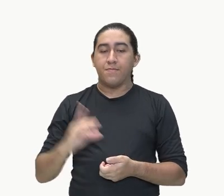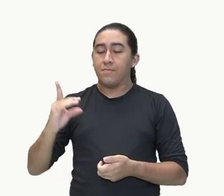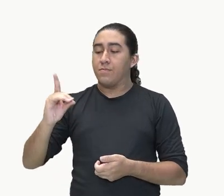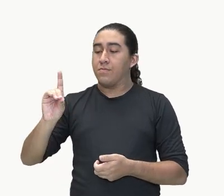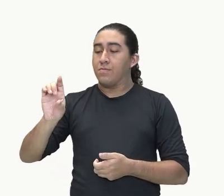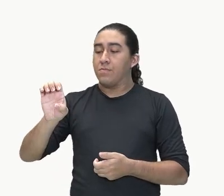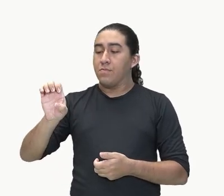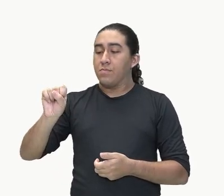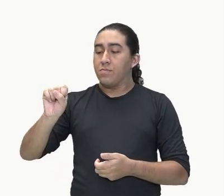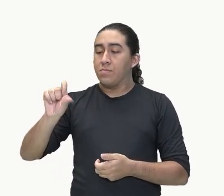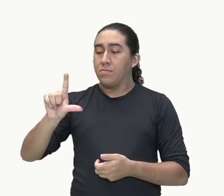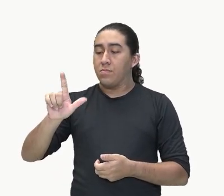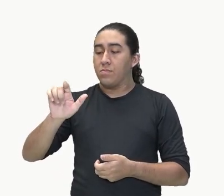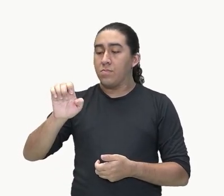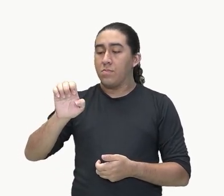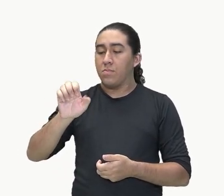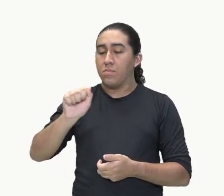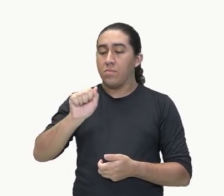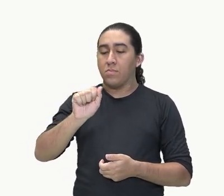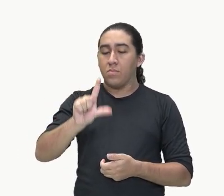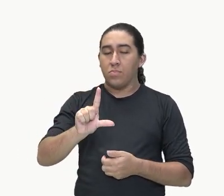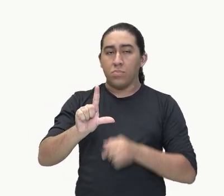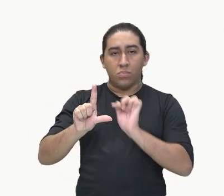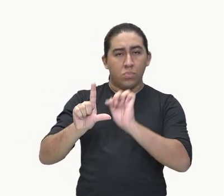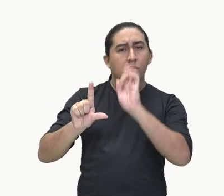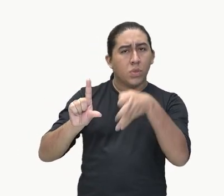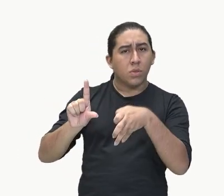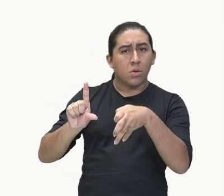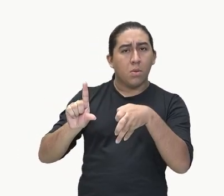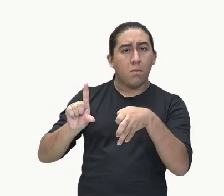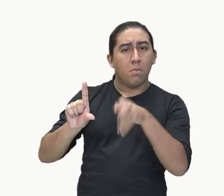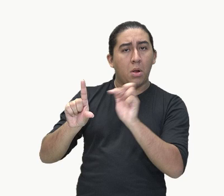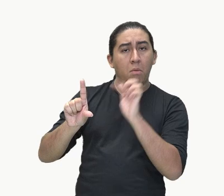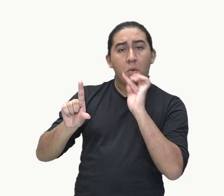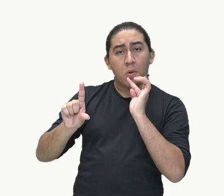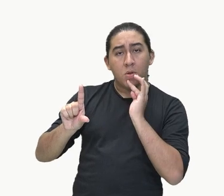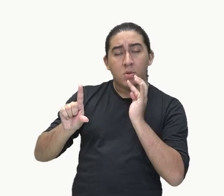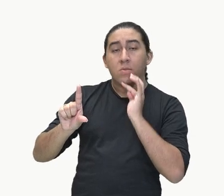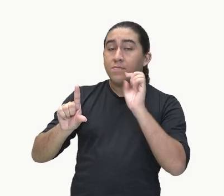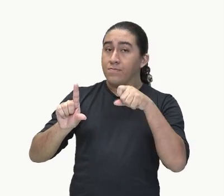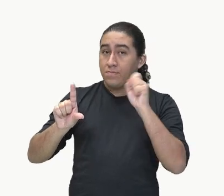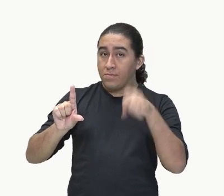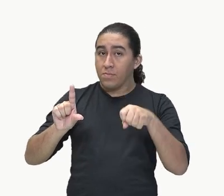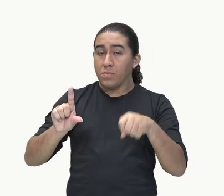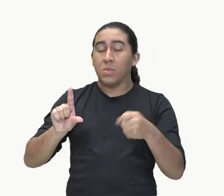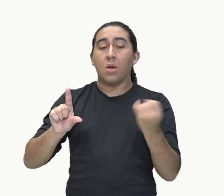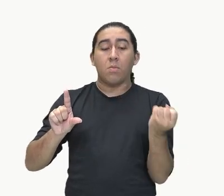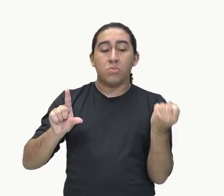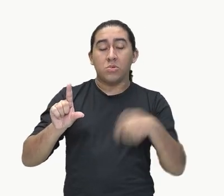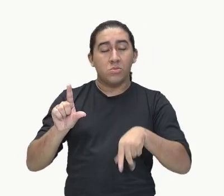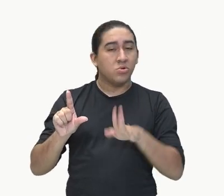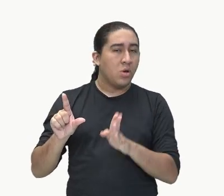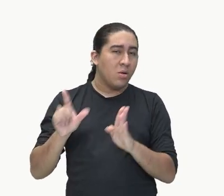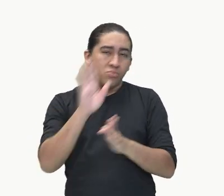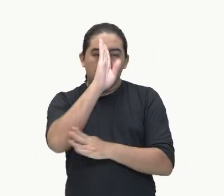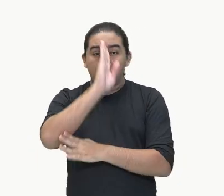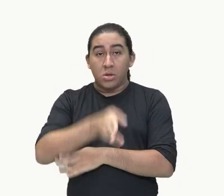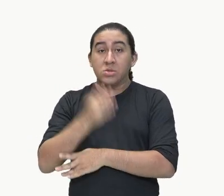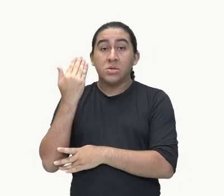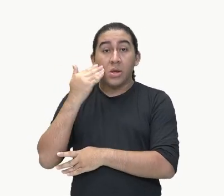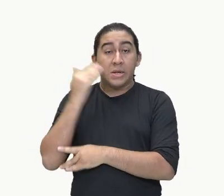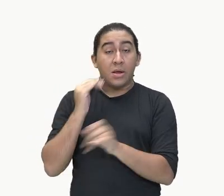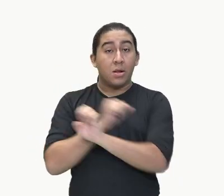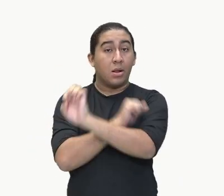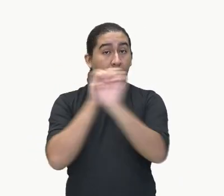existe desleal, se eu tirasse o sufixo, ficaria desleal, só uma já dava para eu entender